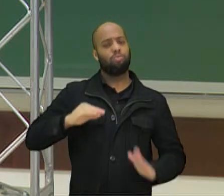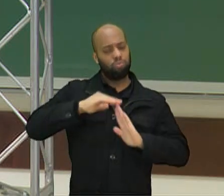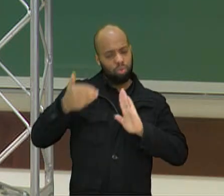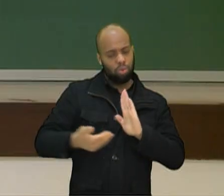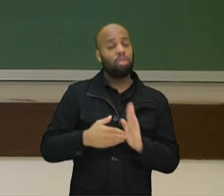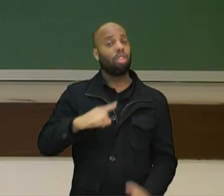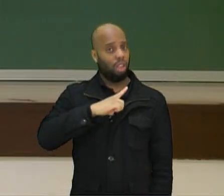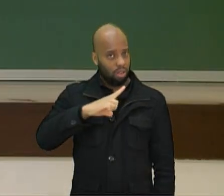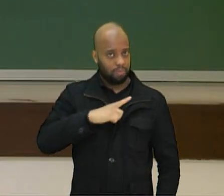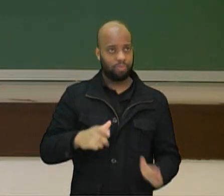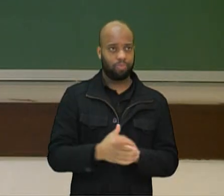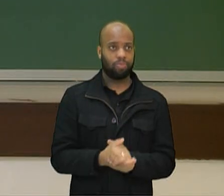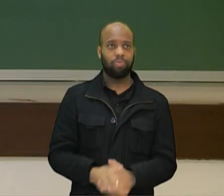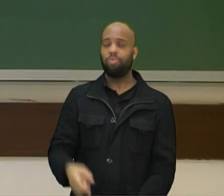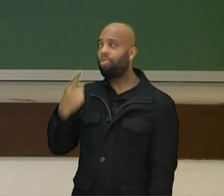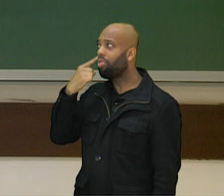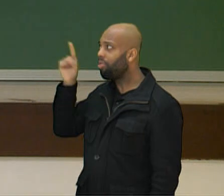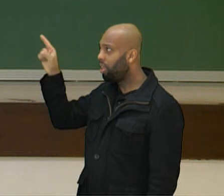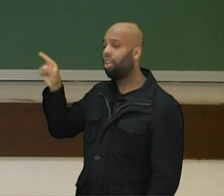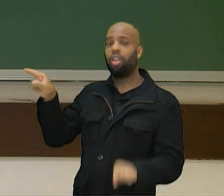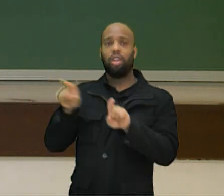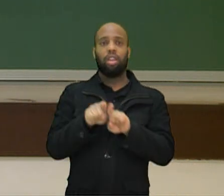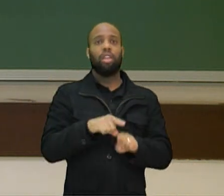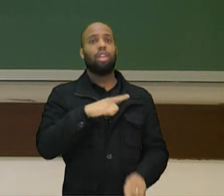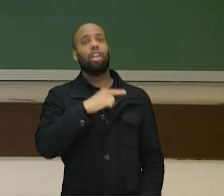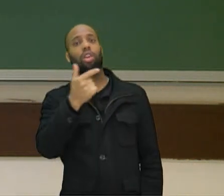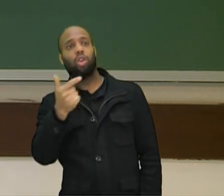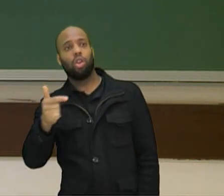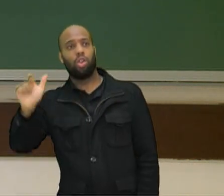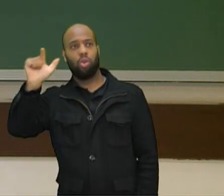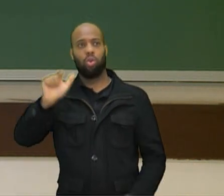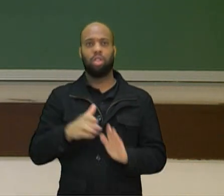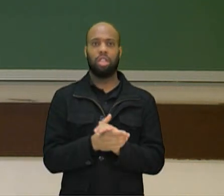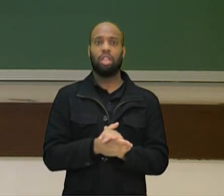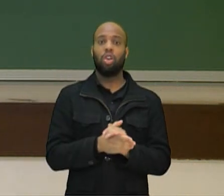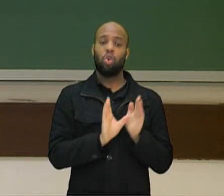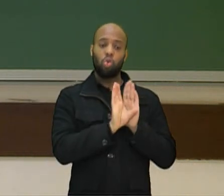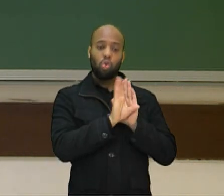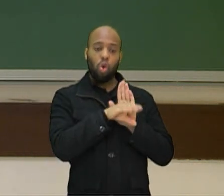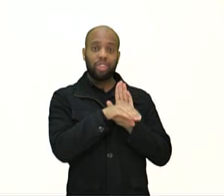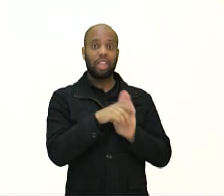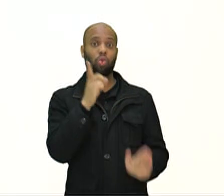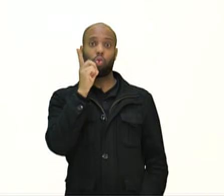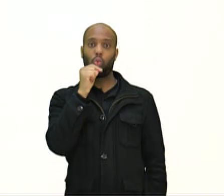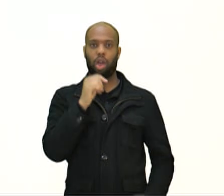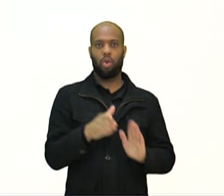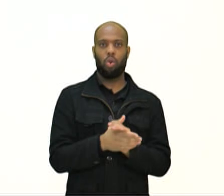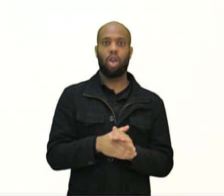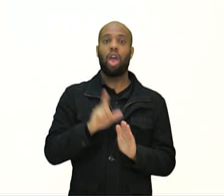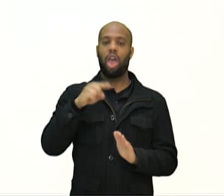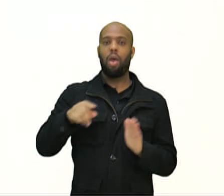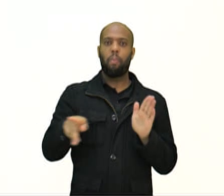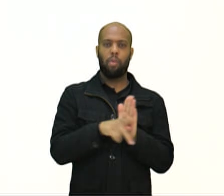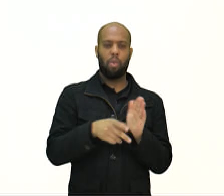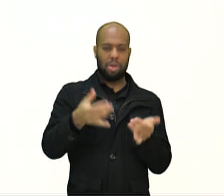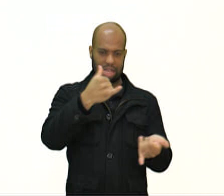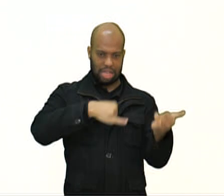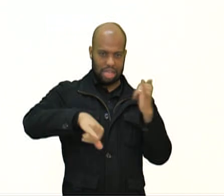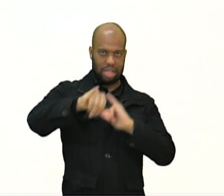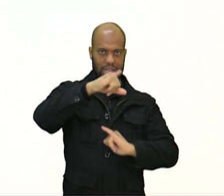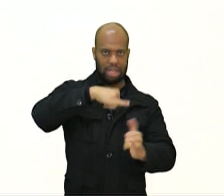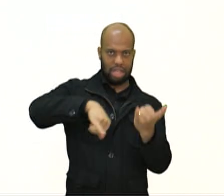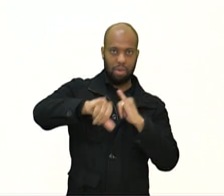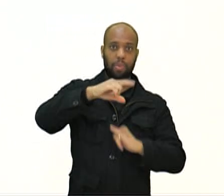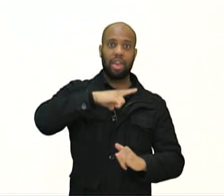todo. Olha na tela também uma outra definição de água. Substância química cujas moléculas